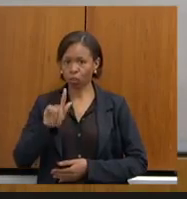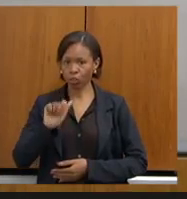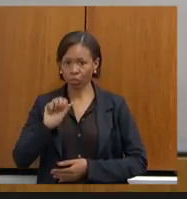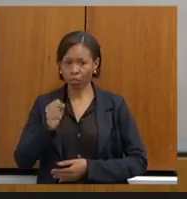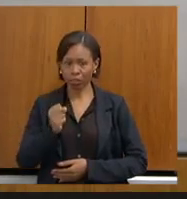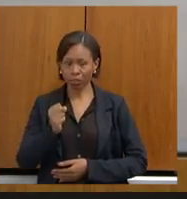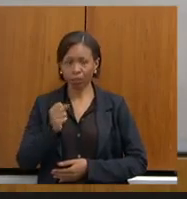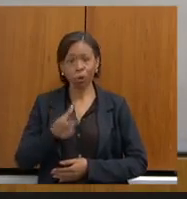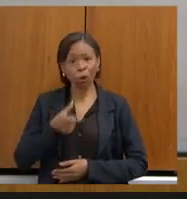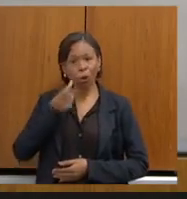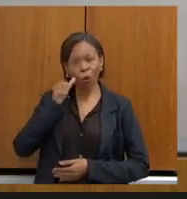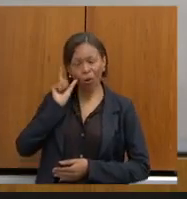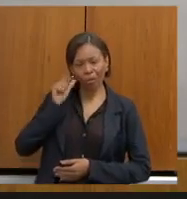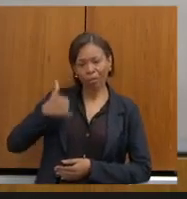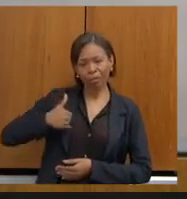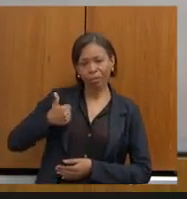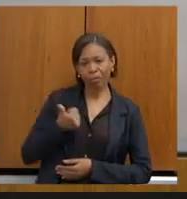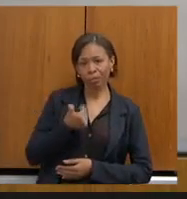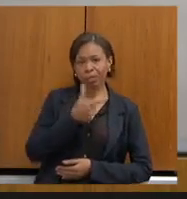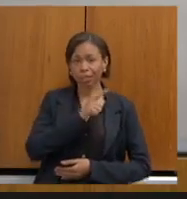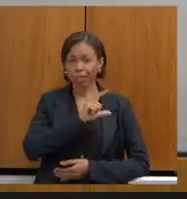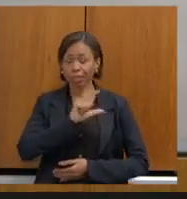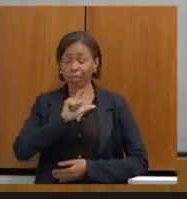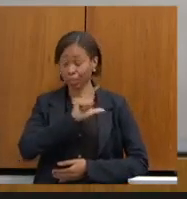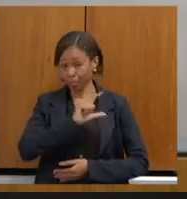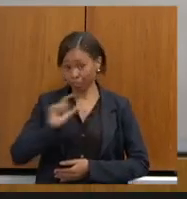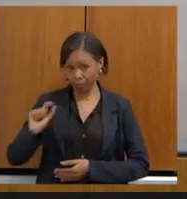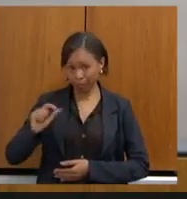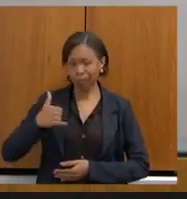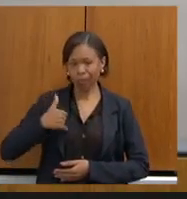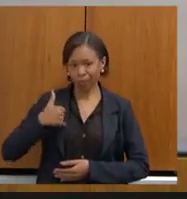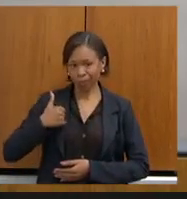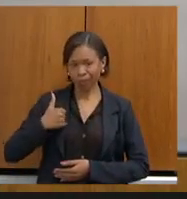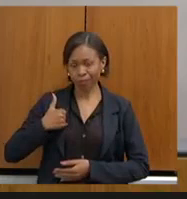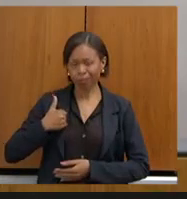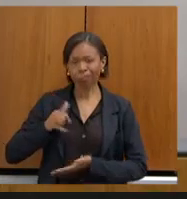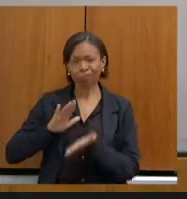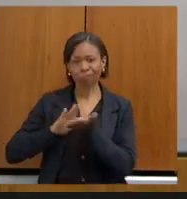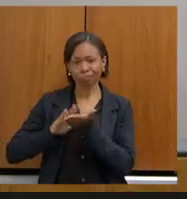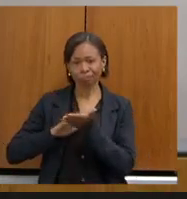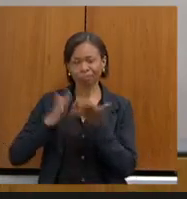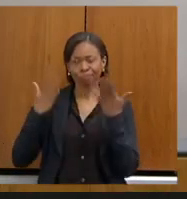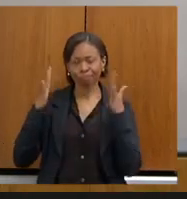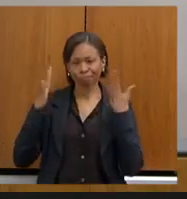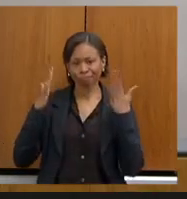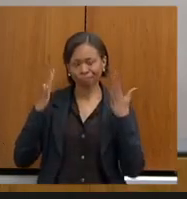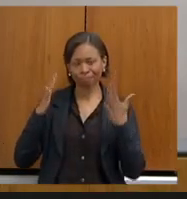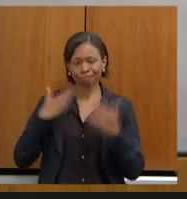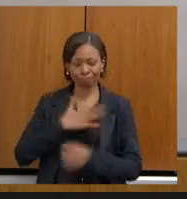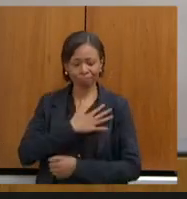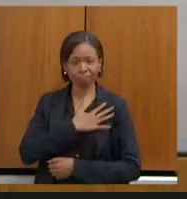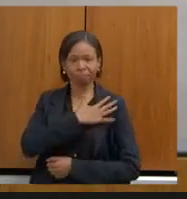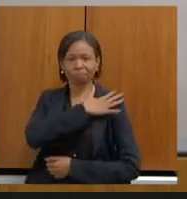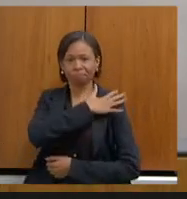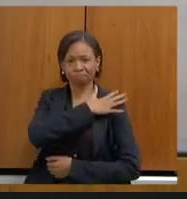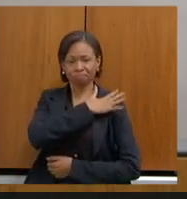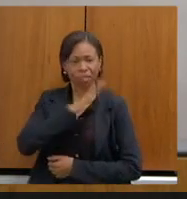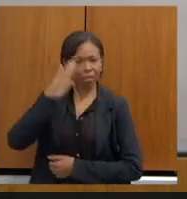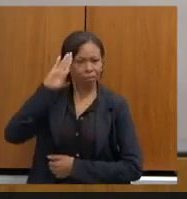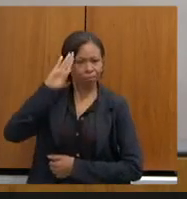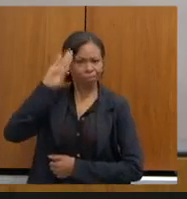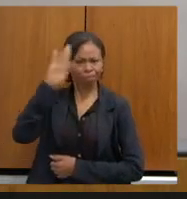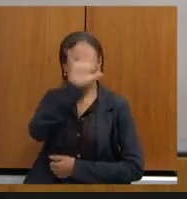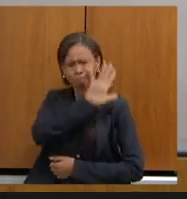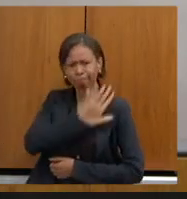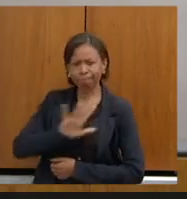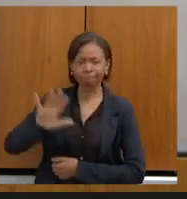ontem dia 27 26 26 21 Coronel José Ortiga e alcançou o cargo de Comandante Geral